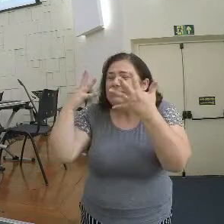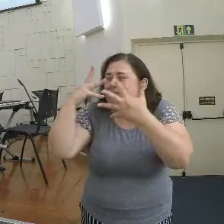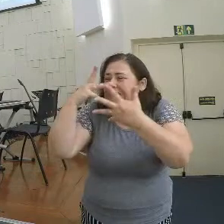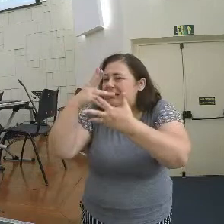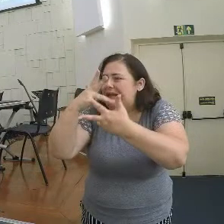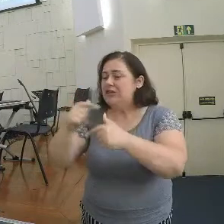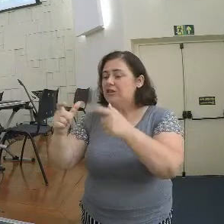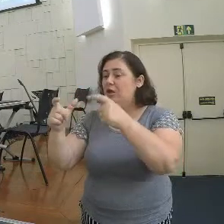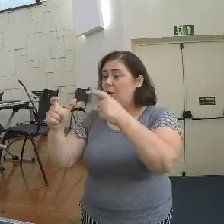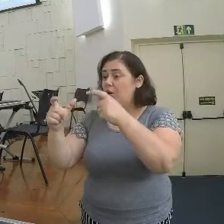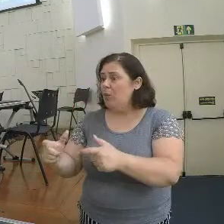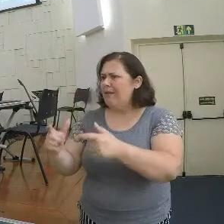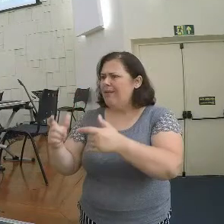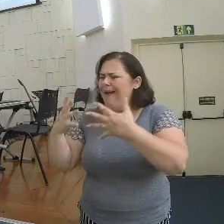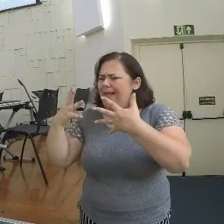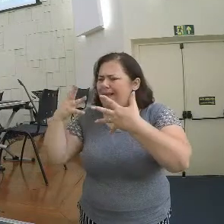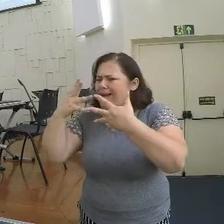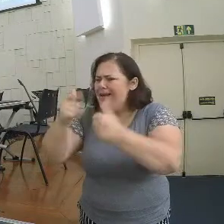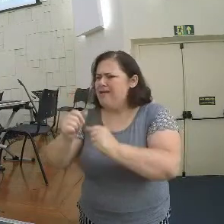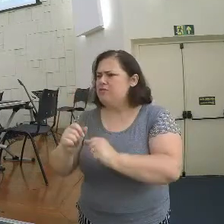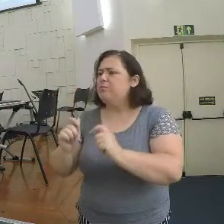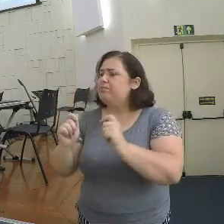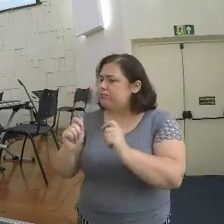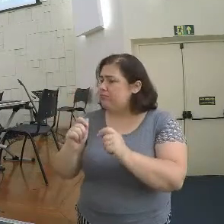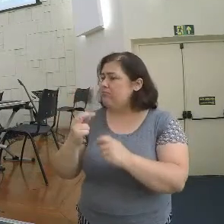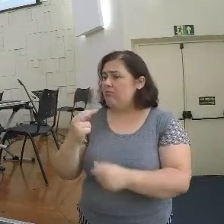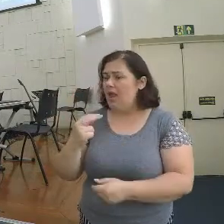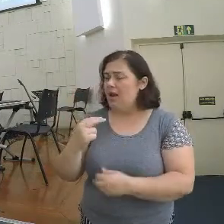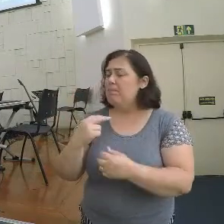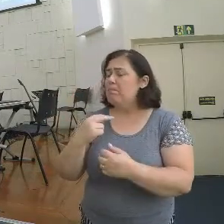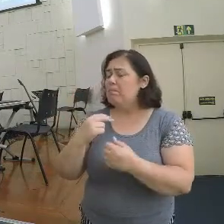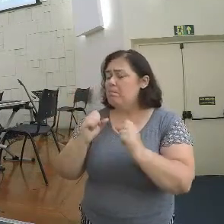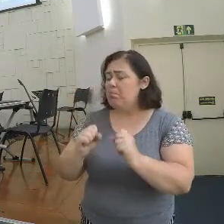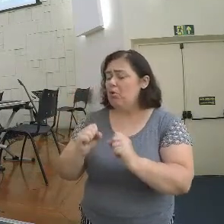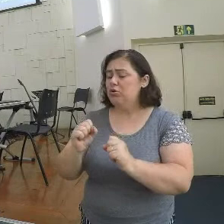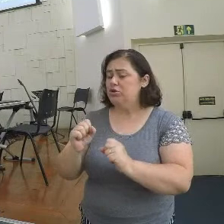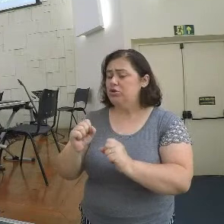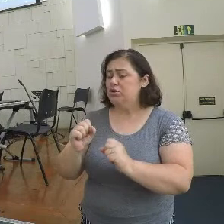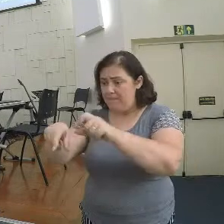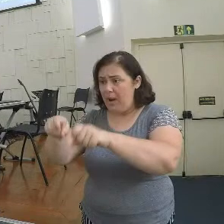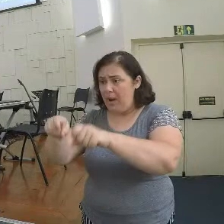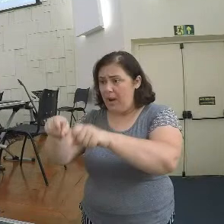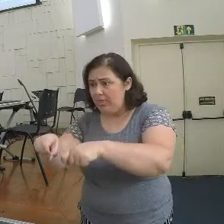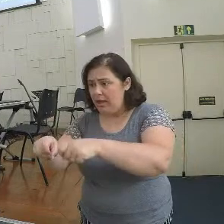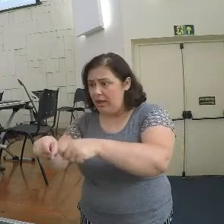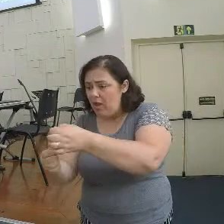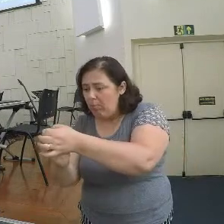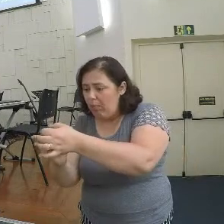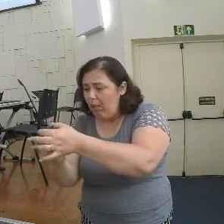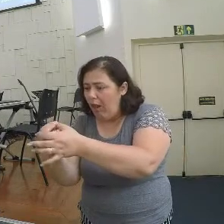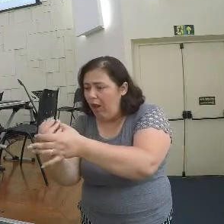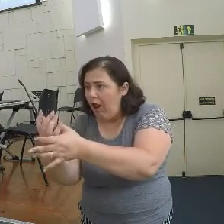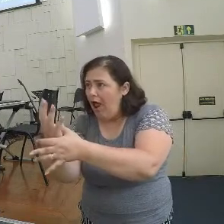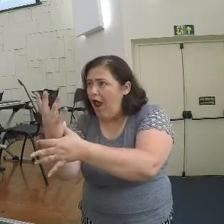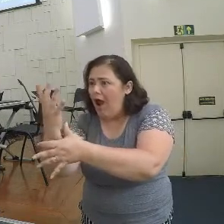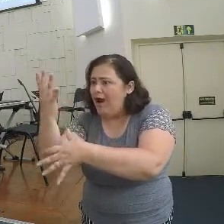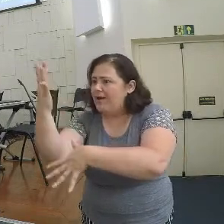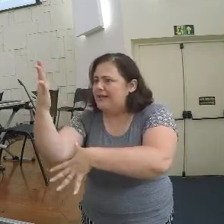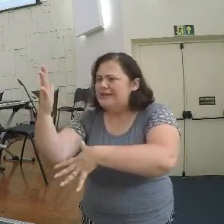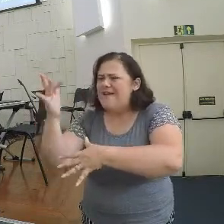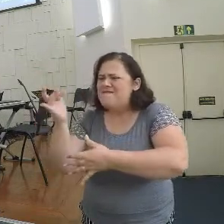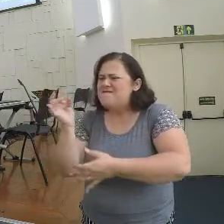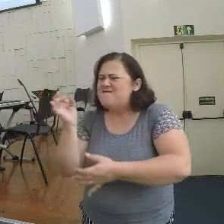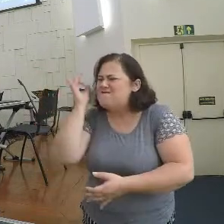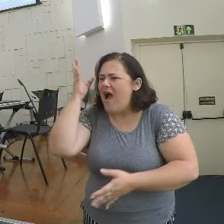reconhecendo que foi o alimento dádiva do Deus que também concedeu a terra. Gratidão a Deus pelo trabalho.